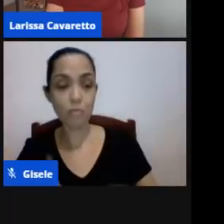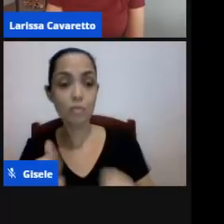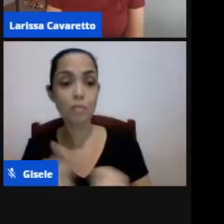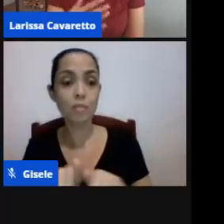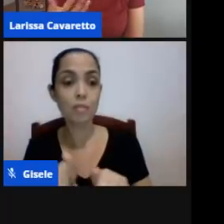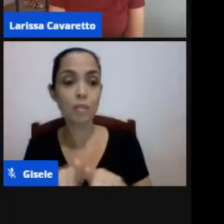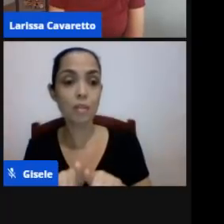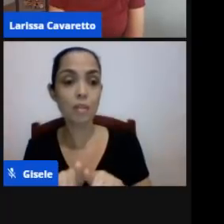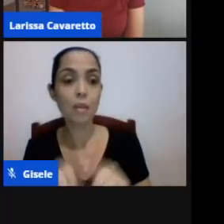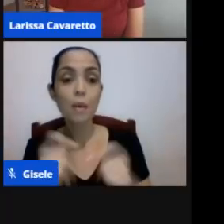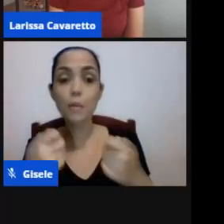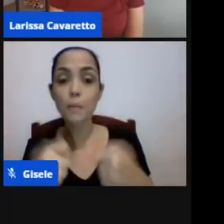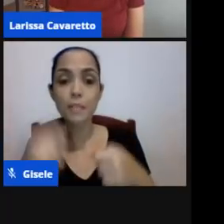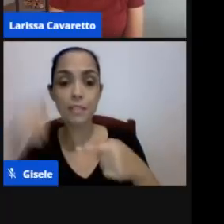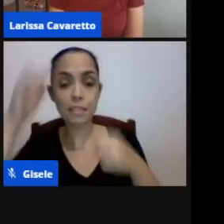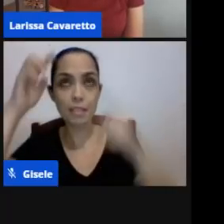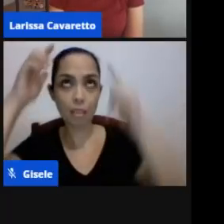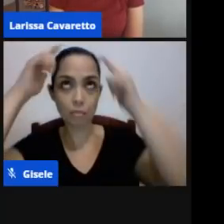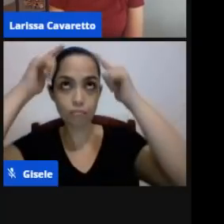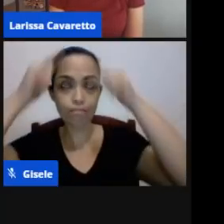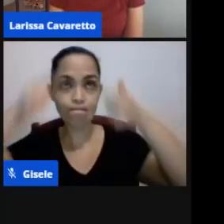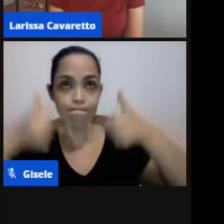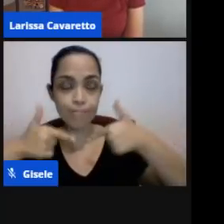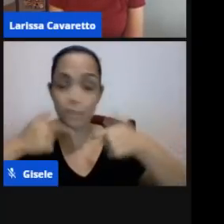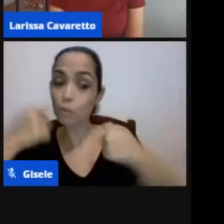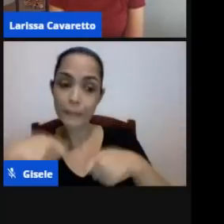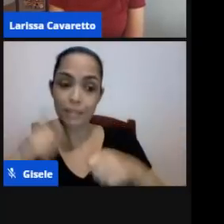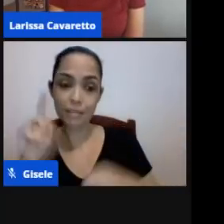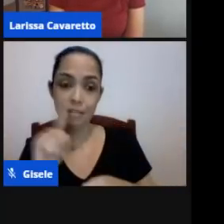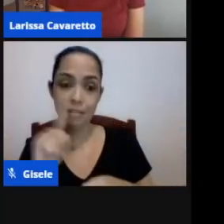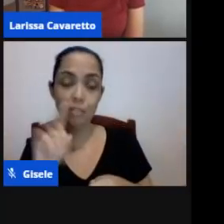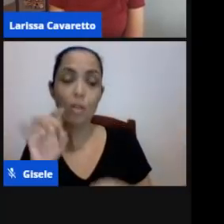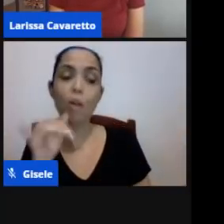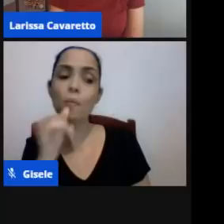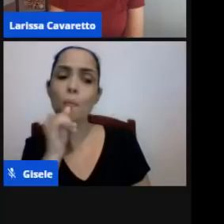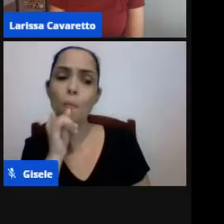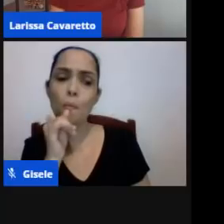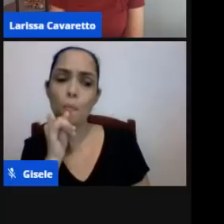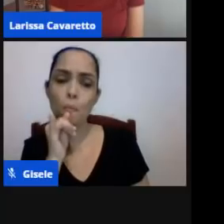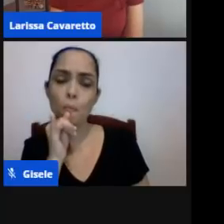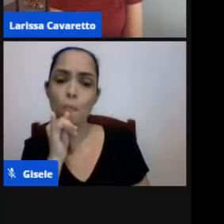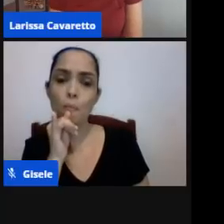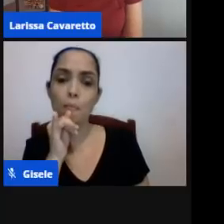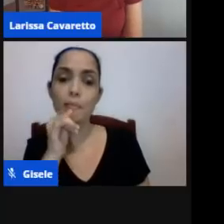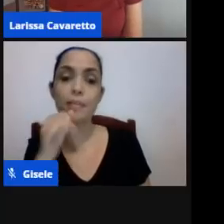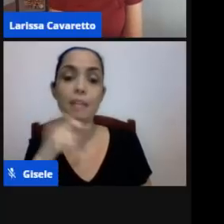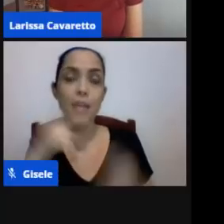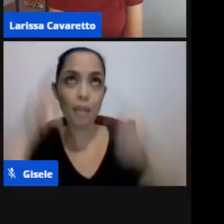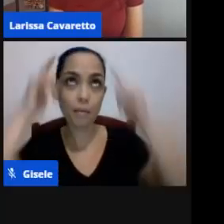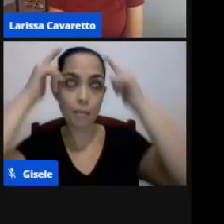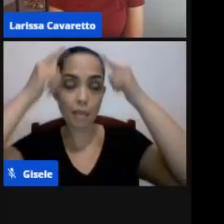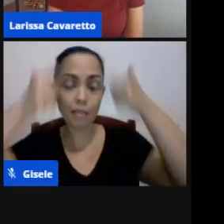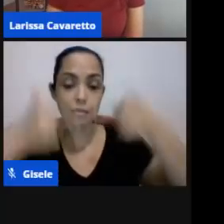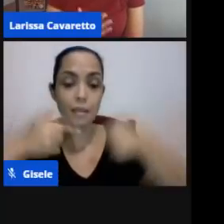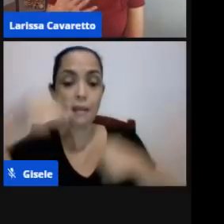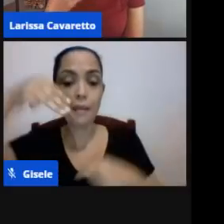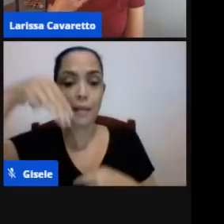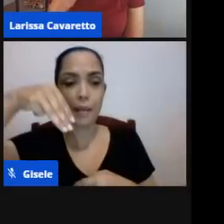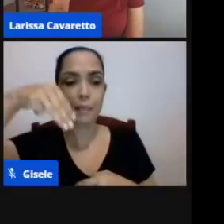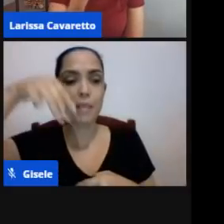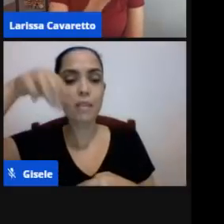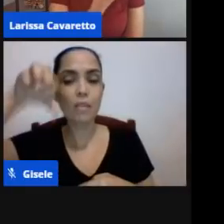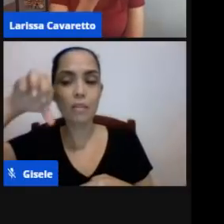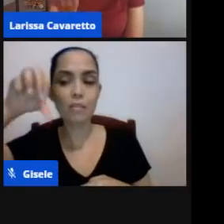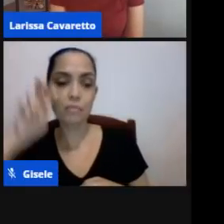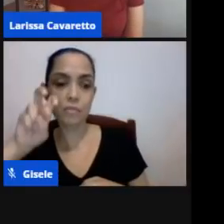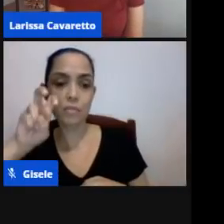precisa ser essa máscara, eu coloquei essa foto como exemplo, que a pessoa está com a máscara N95, mas não há necessidade, porque como ela vai estar